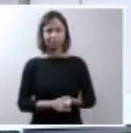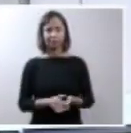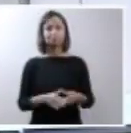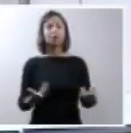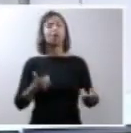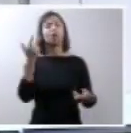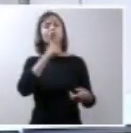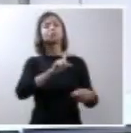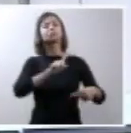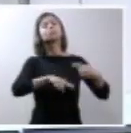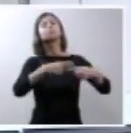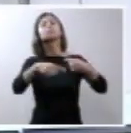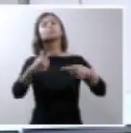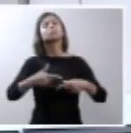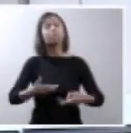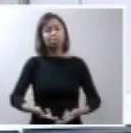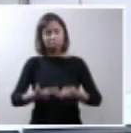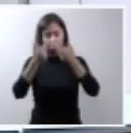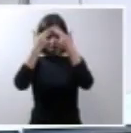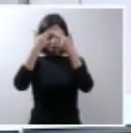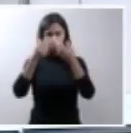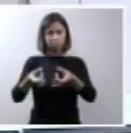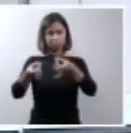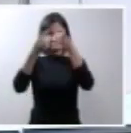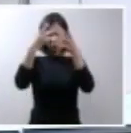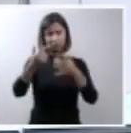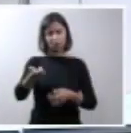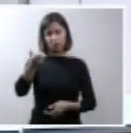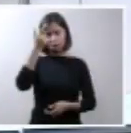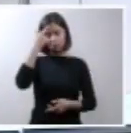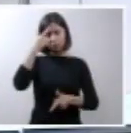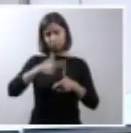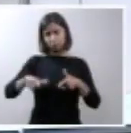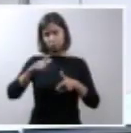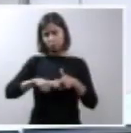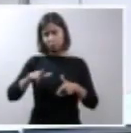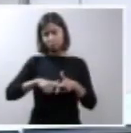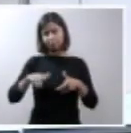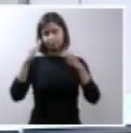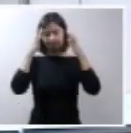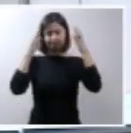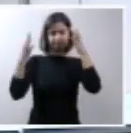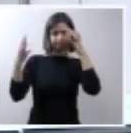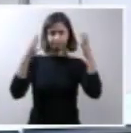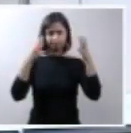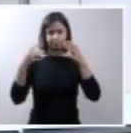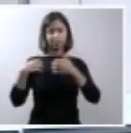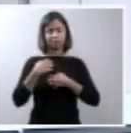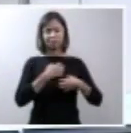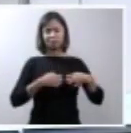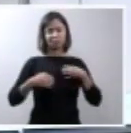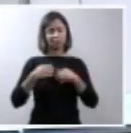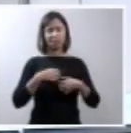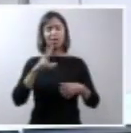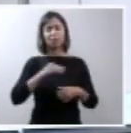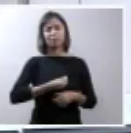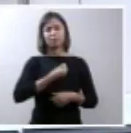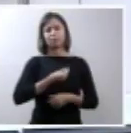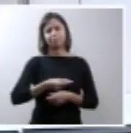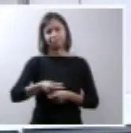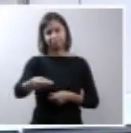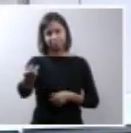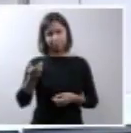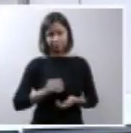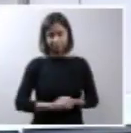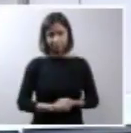consequências psicológicas de um trauma como esse são de longo prazo certamente a marcarão para sempre seu